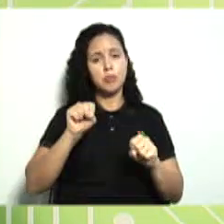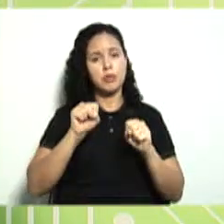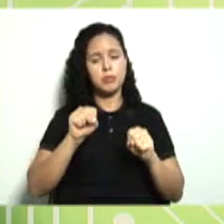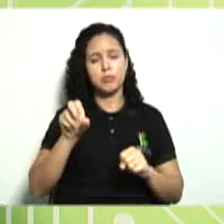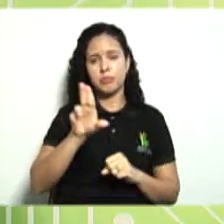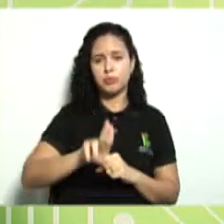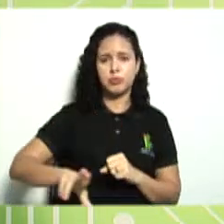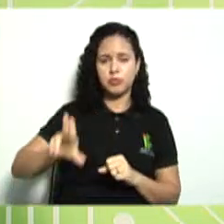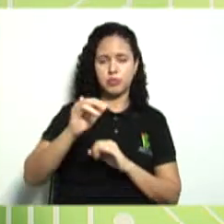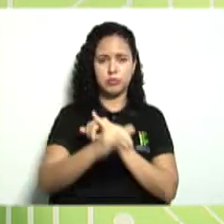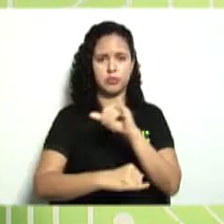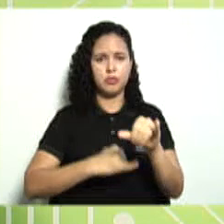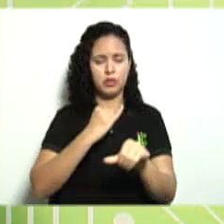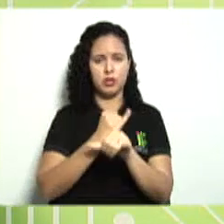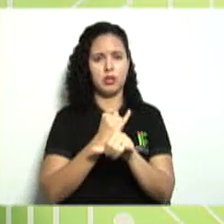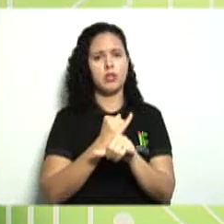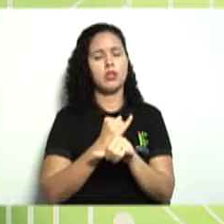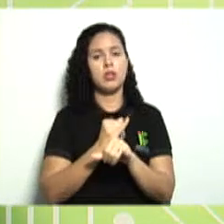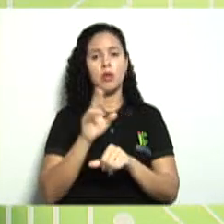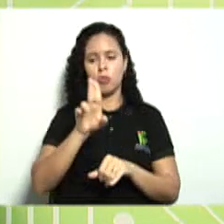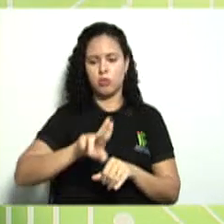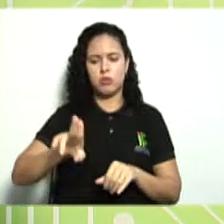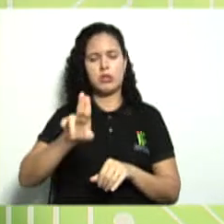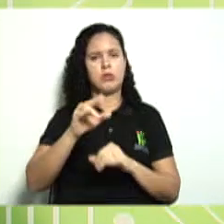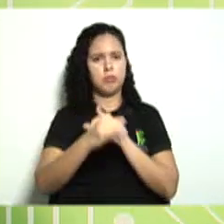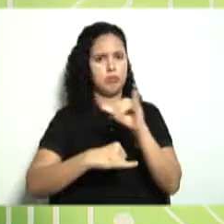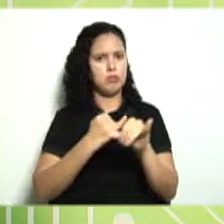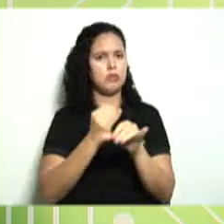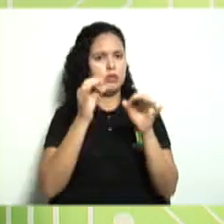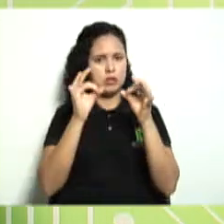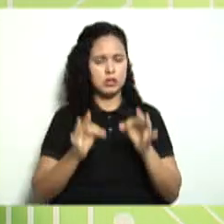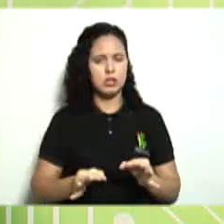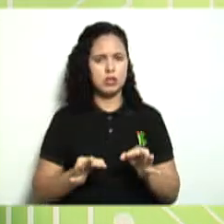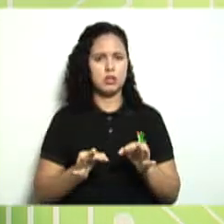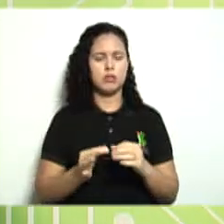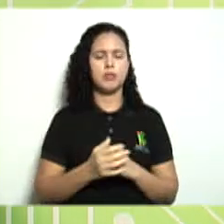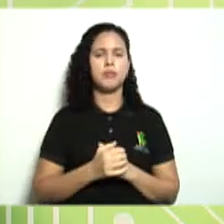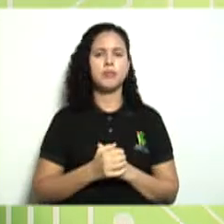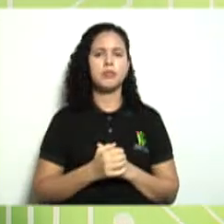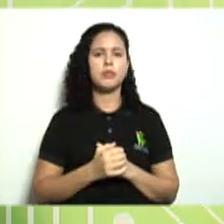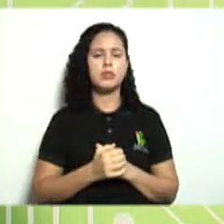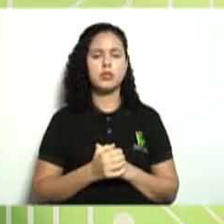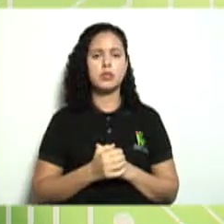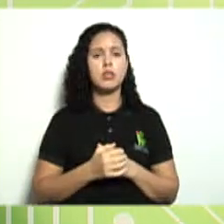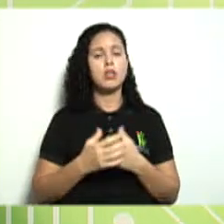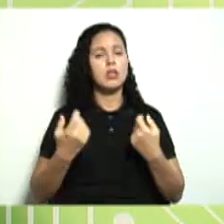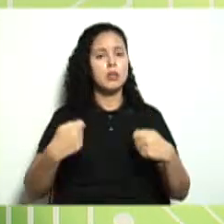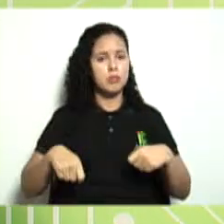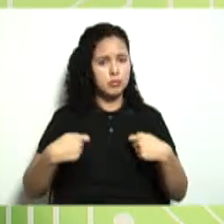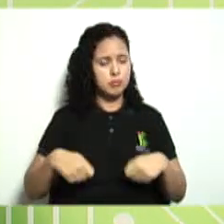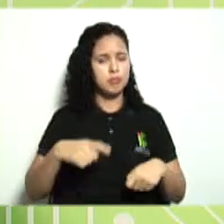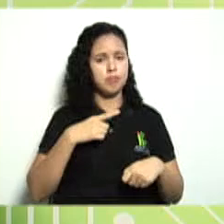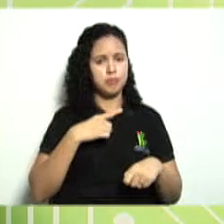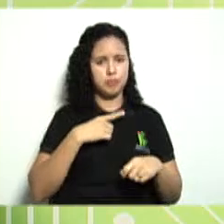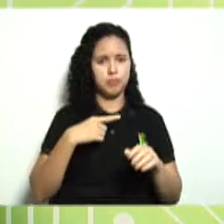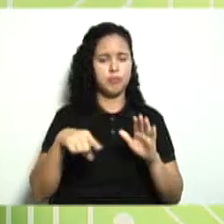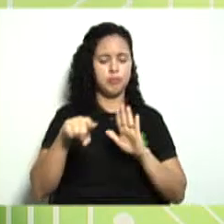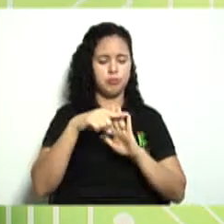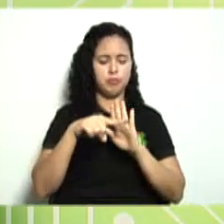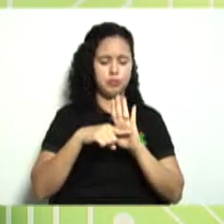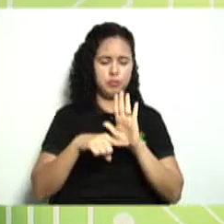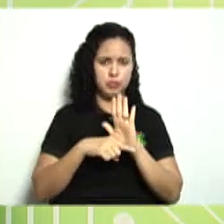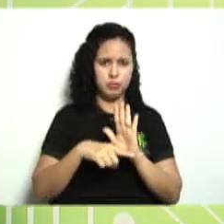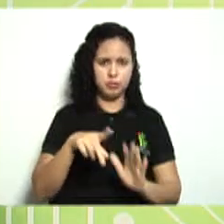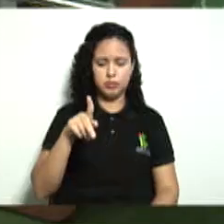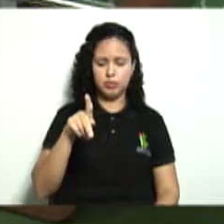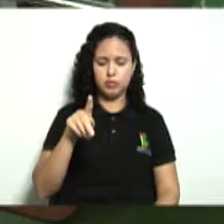utilizando a internet e tem que utilizar de forma correta. Isso. Mas para utilizar a internet tem que ter um programa também. Lembra que a gente comentou? Lembrando,